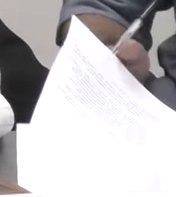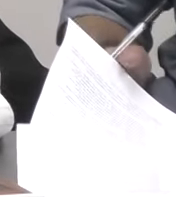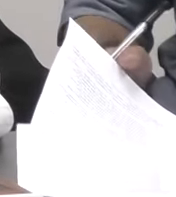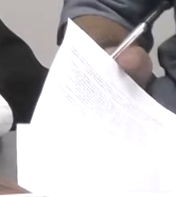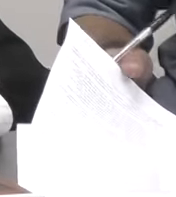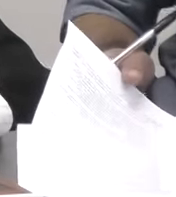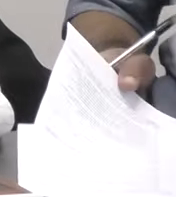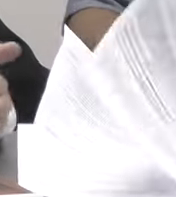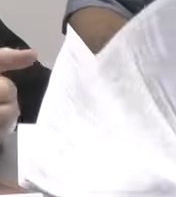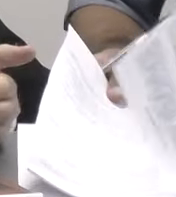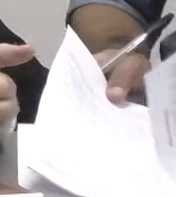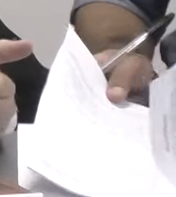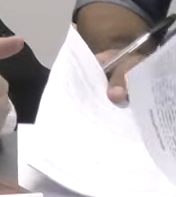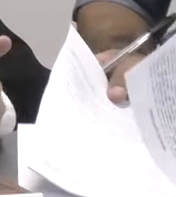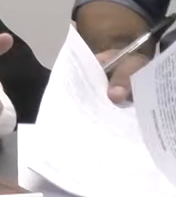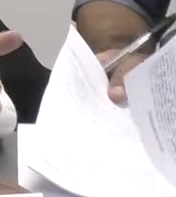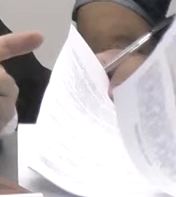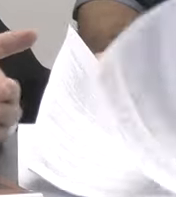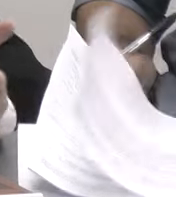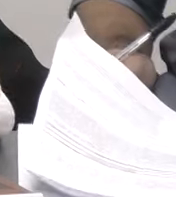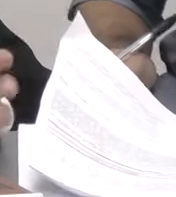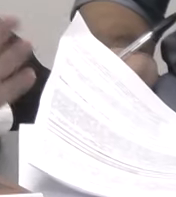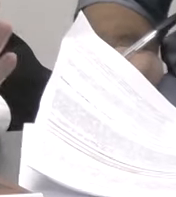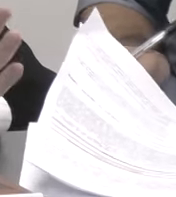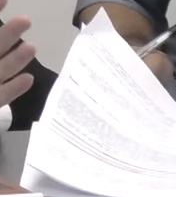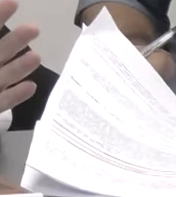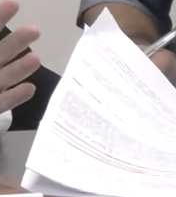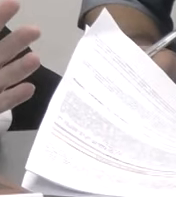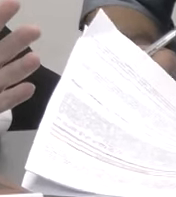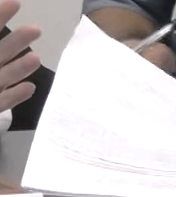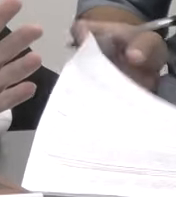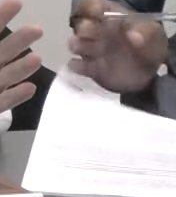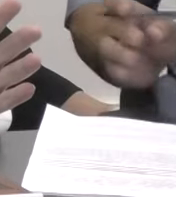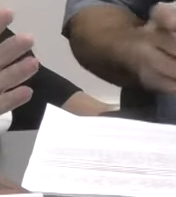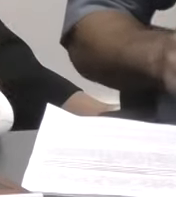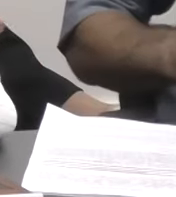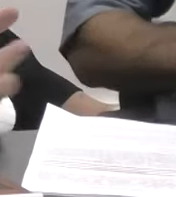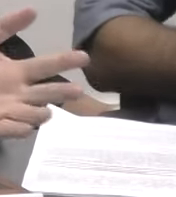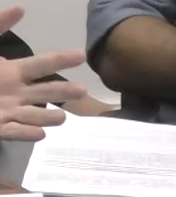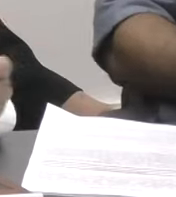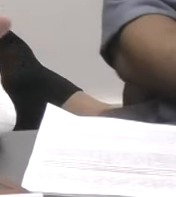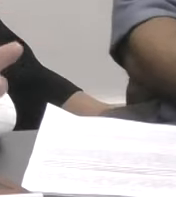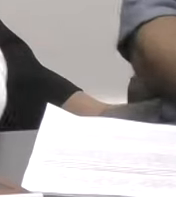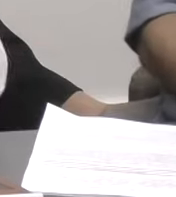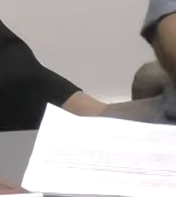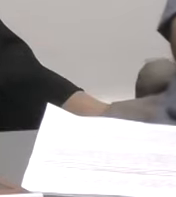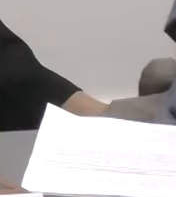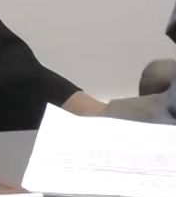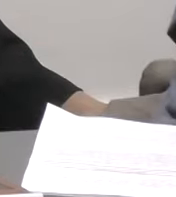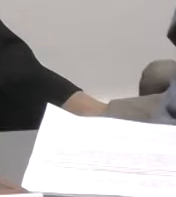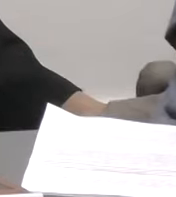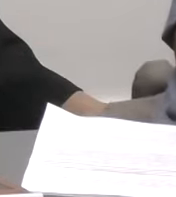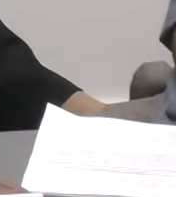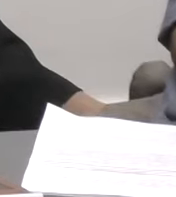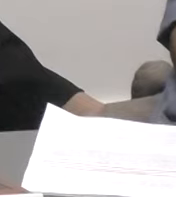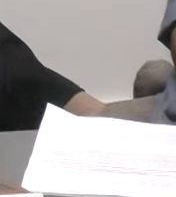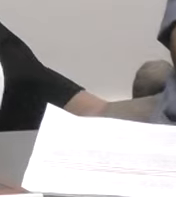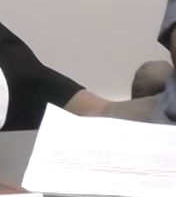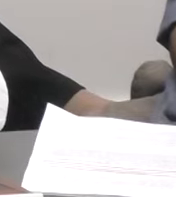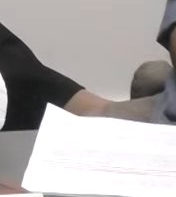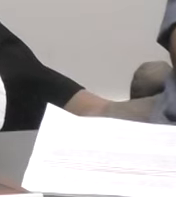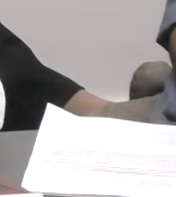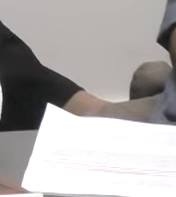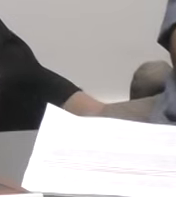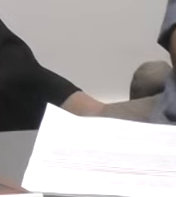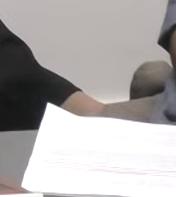emendas, nós temos a lei da logística reversa aqui no Estado, uma lei antiga, lei que institui